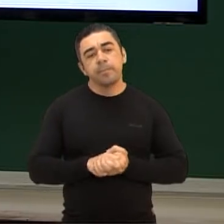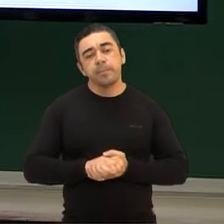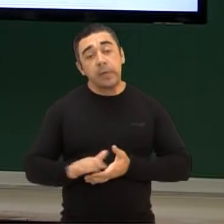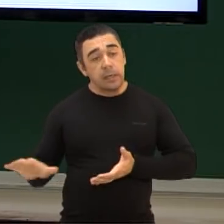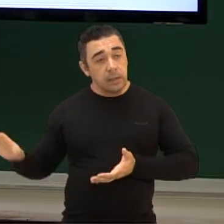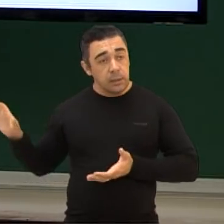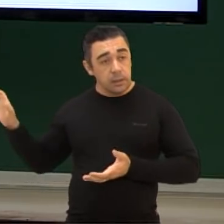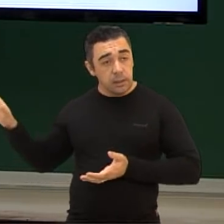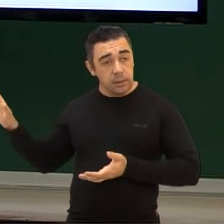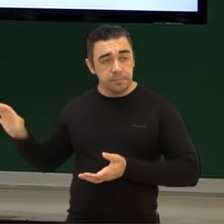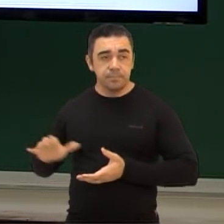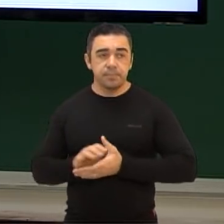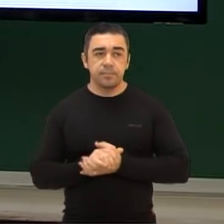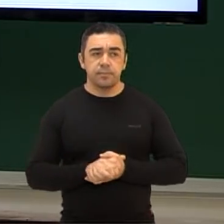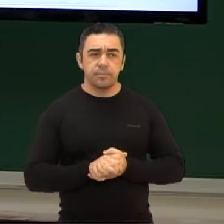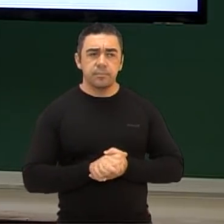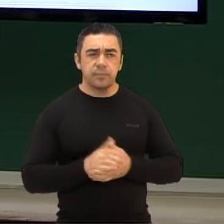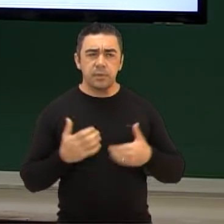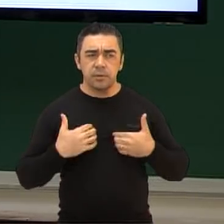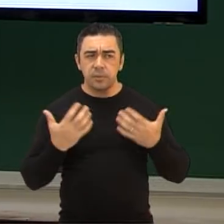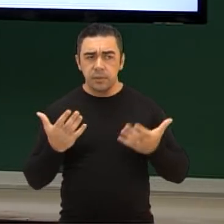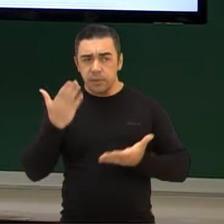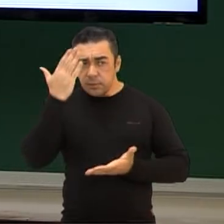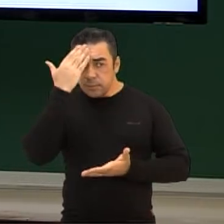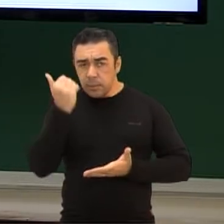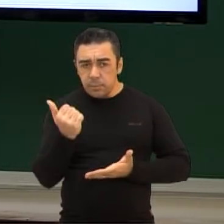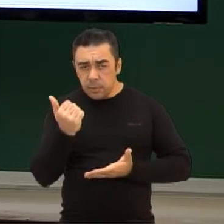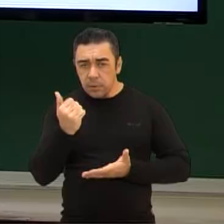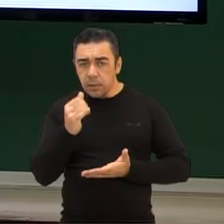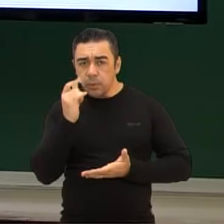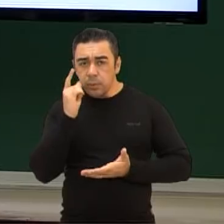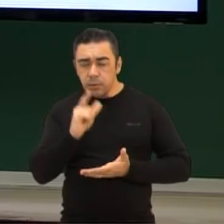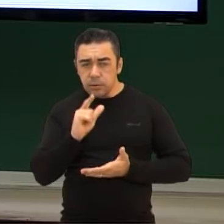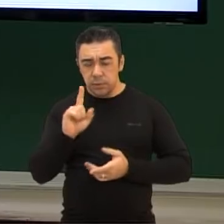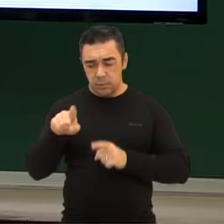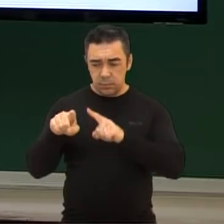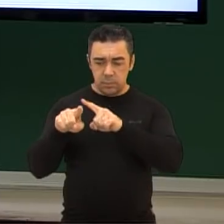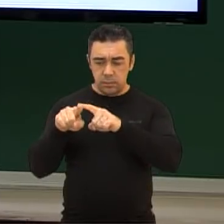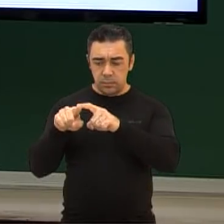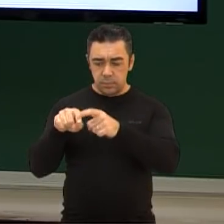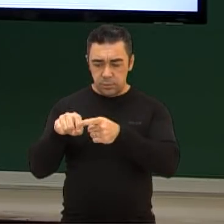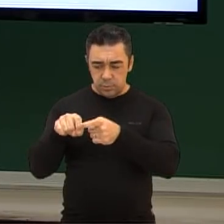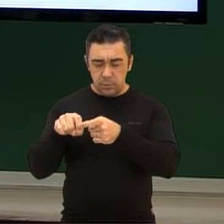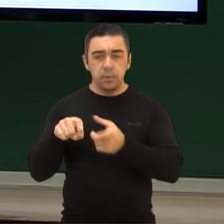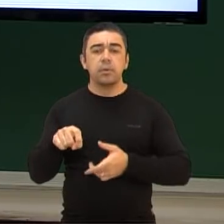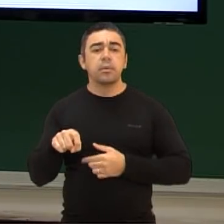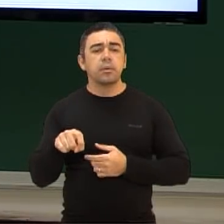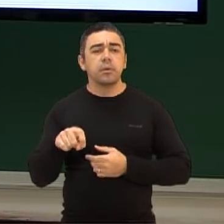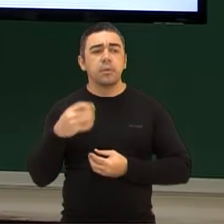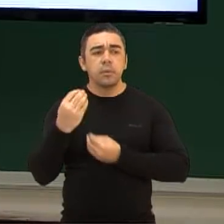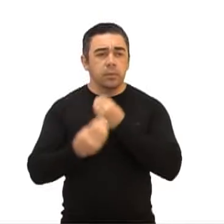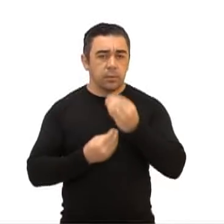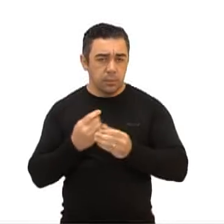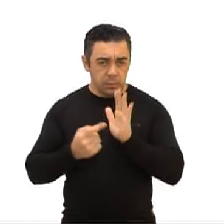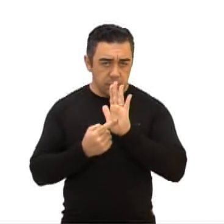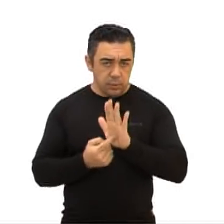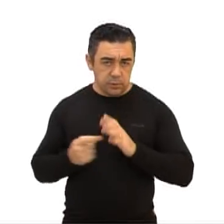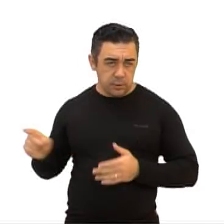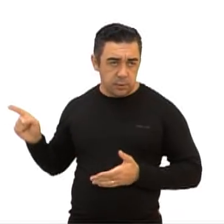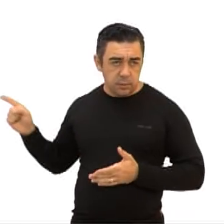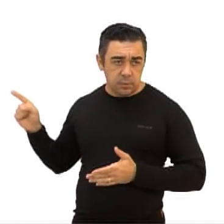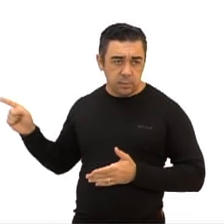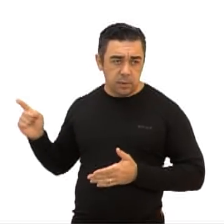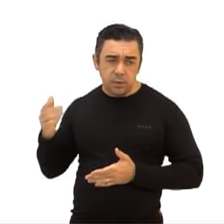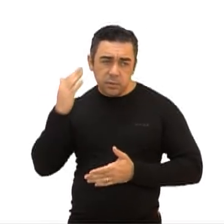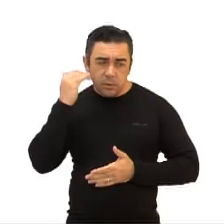Então, eu quero saber, para abrir essa torneira, como indicado no desenho,